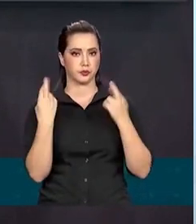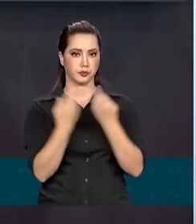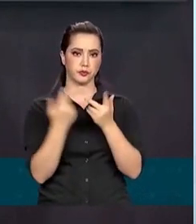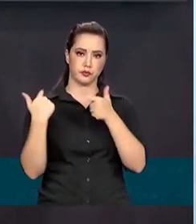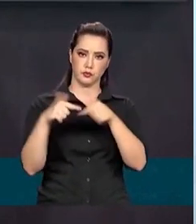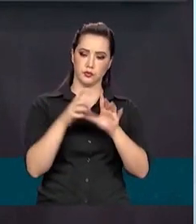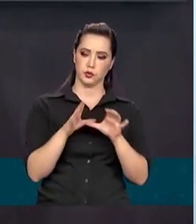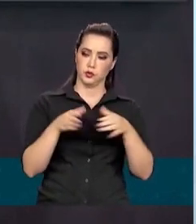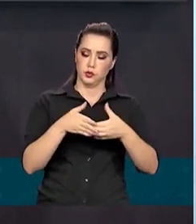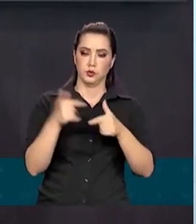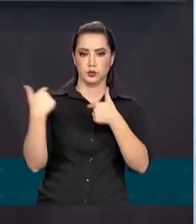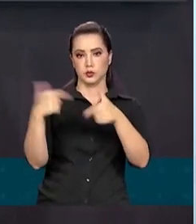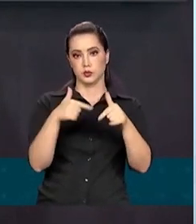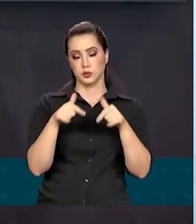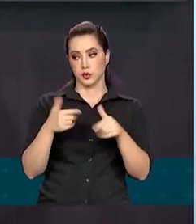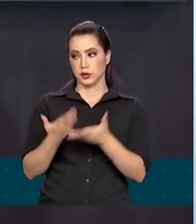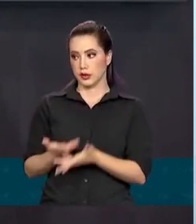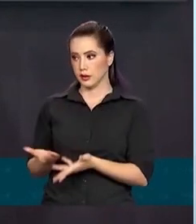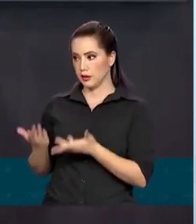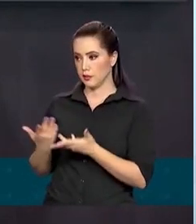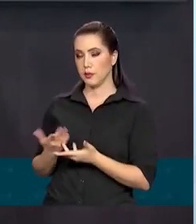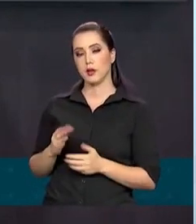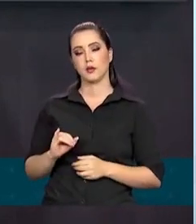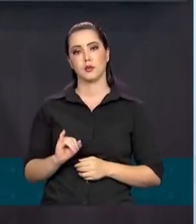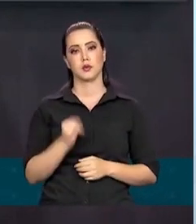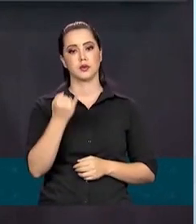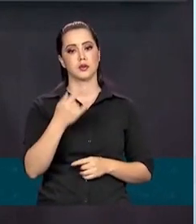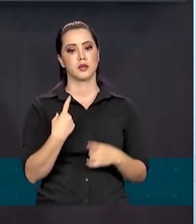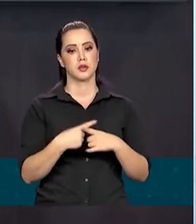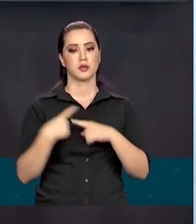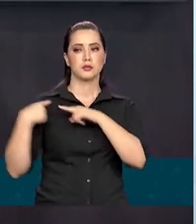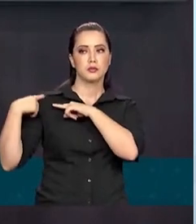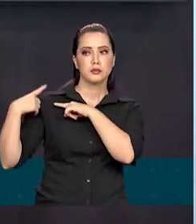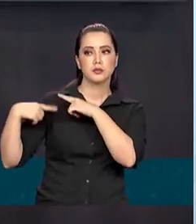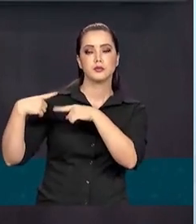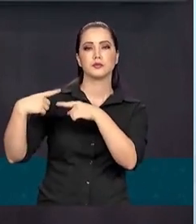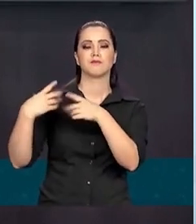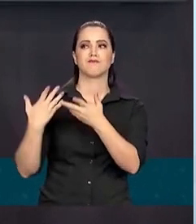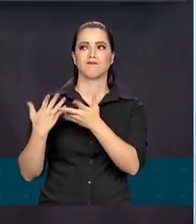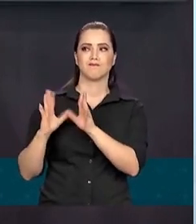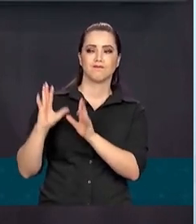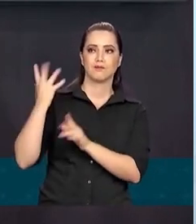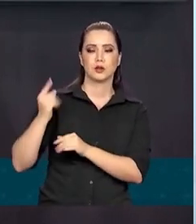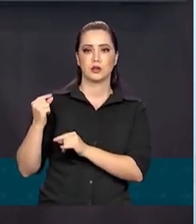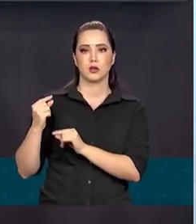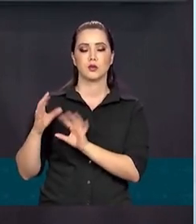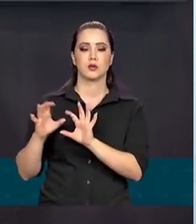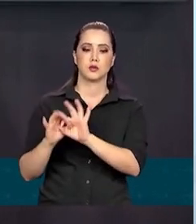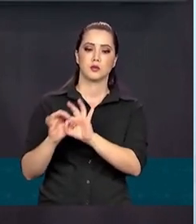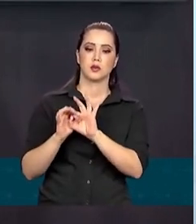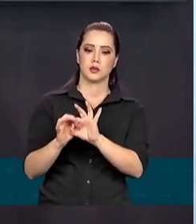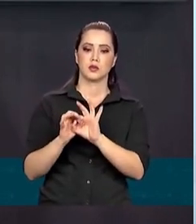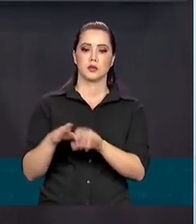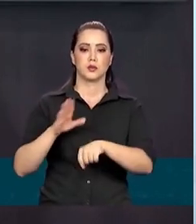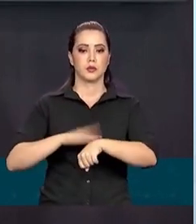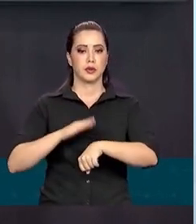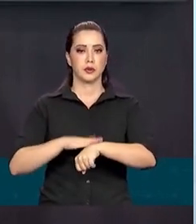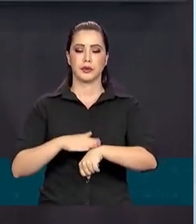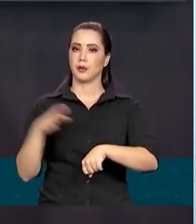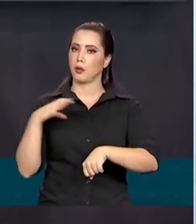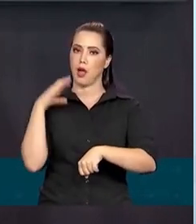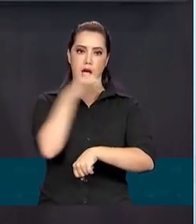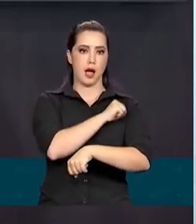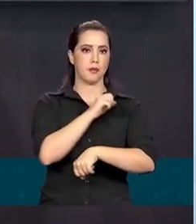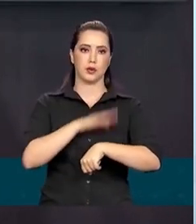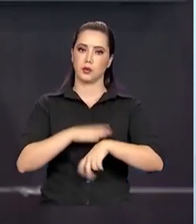vamos ter com a nossa equipe, eu aproveitei, em função dos últimos acontecimentos, para unir, porque o tempo urge,